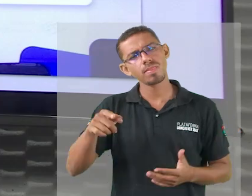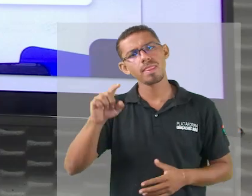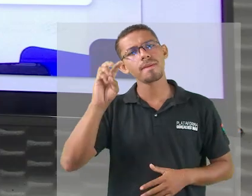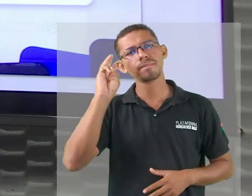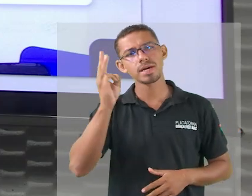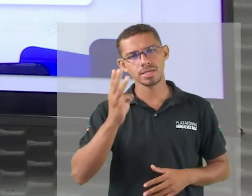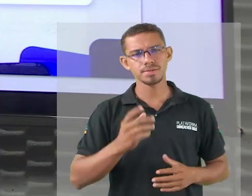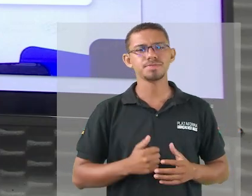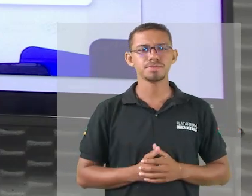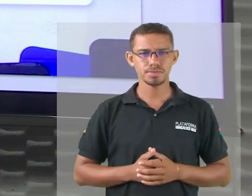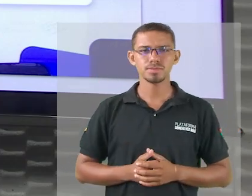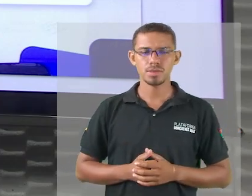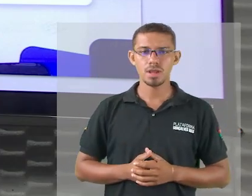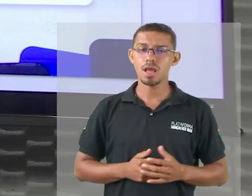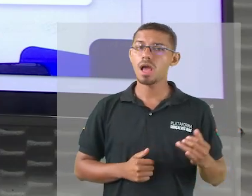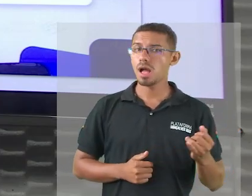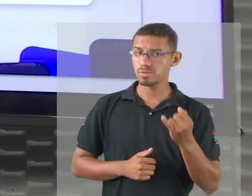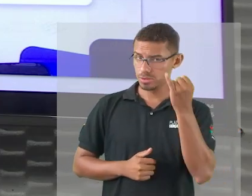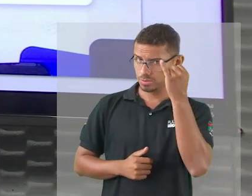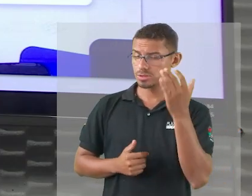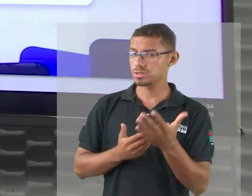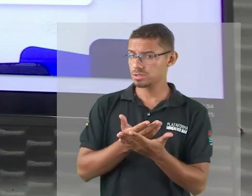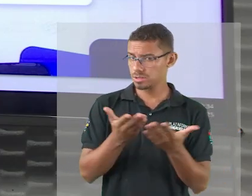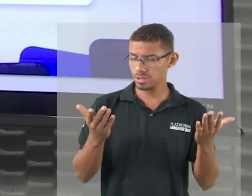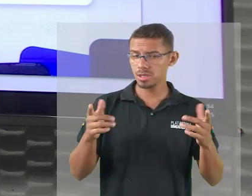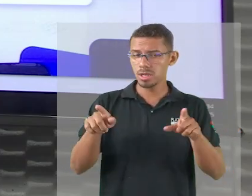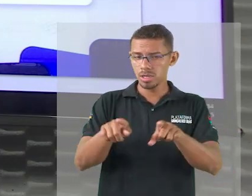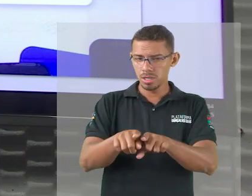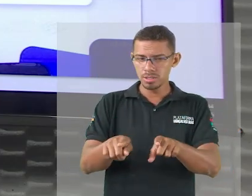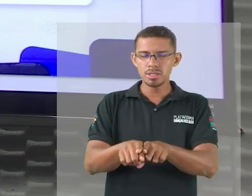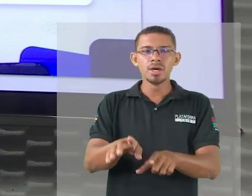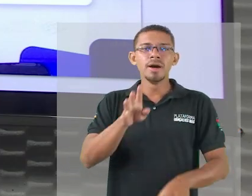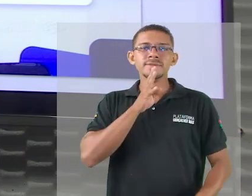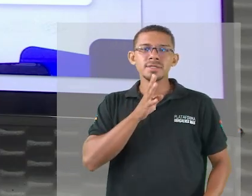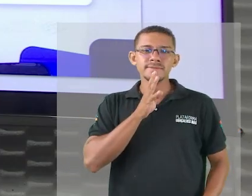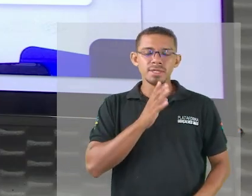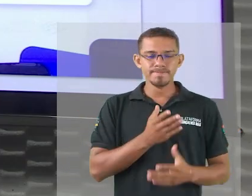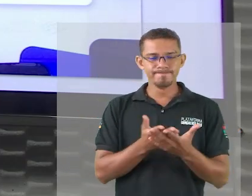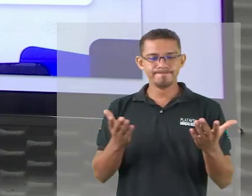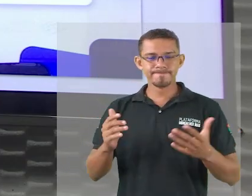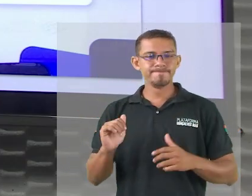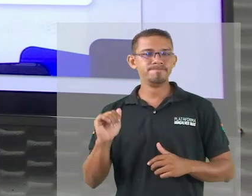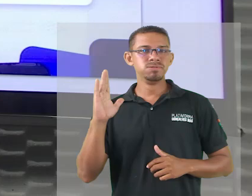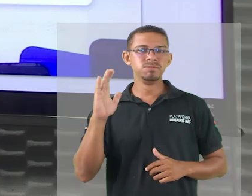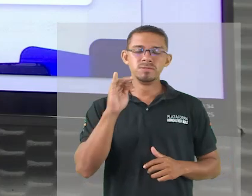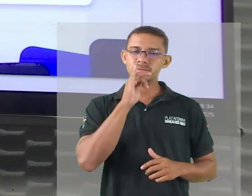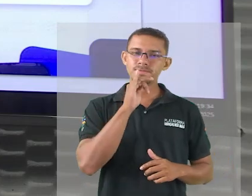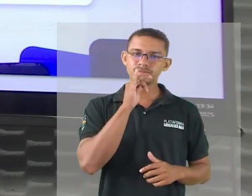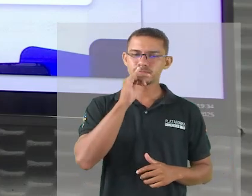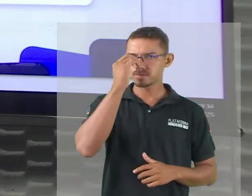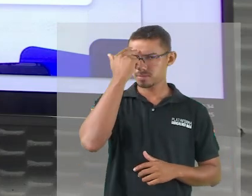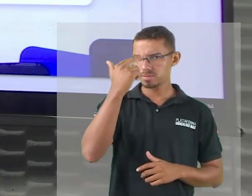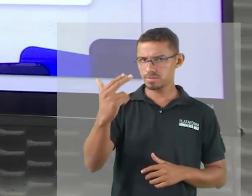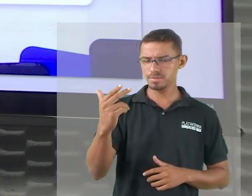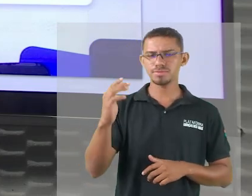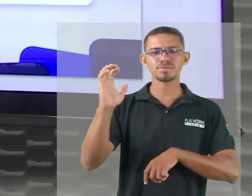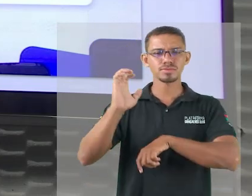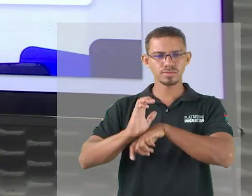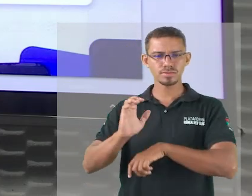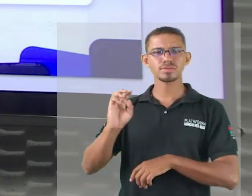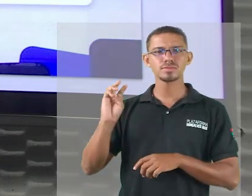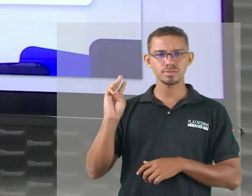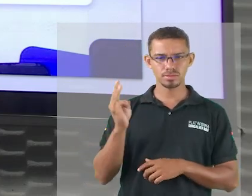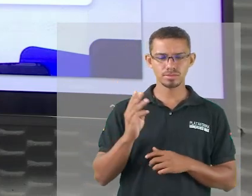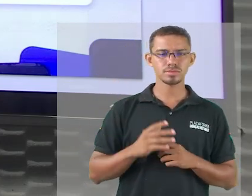Maranhão. Então é muito importante também conhecer um pouco mais da história do seu próprio estado.